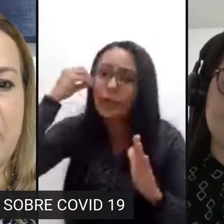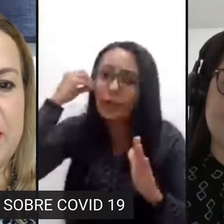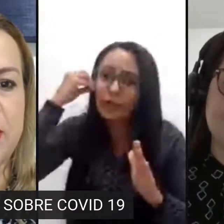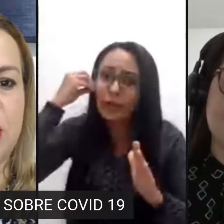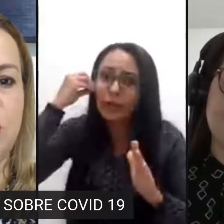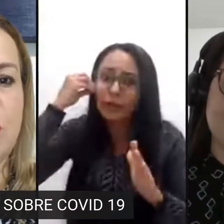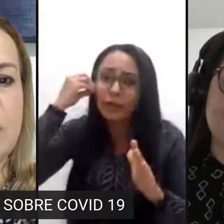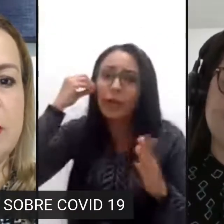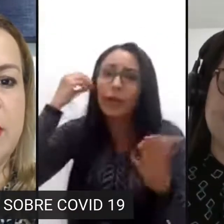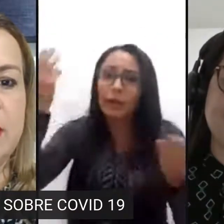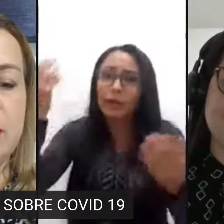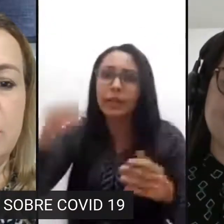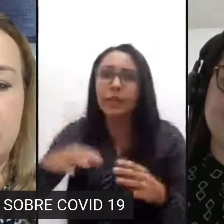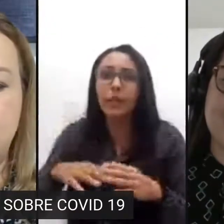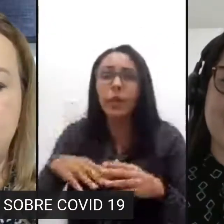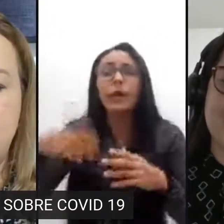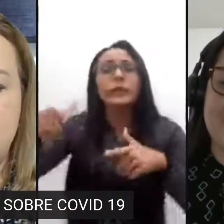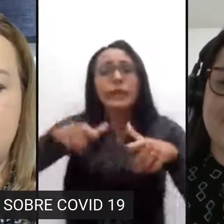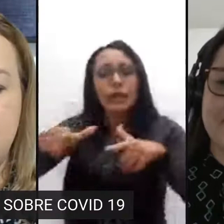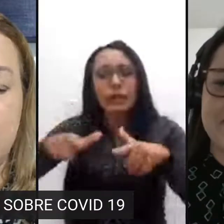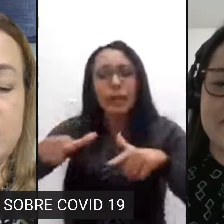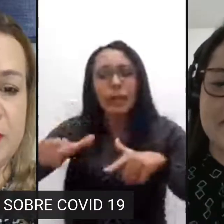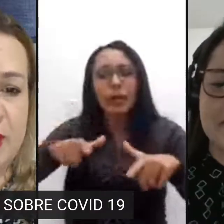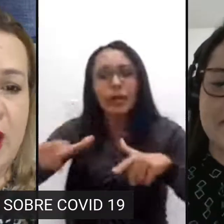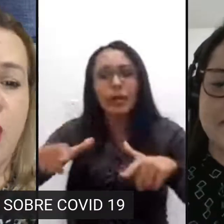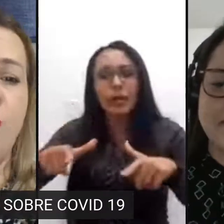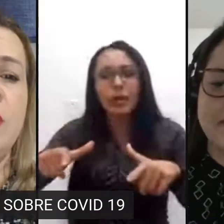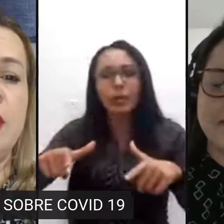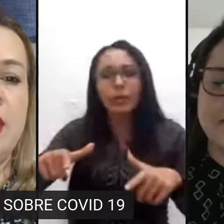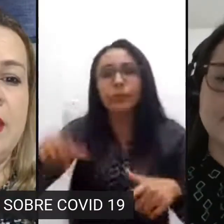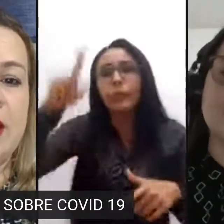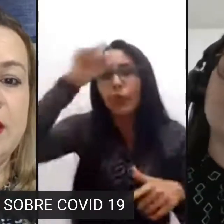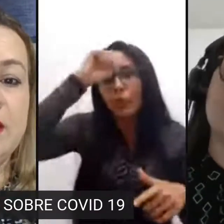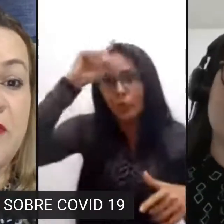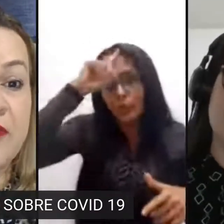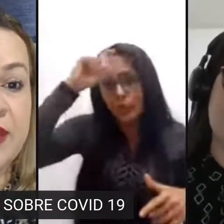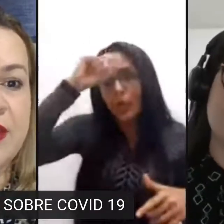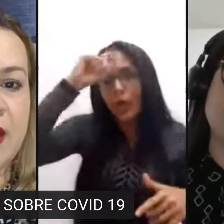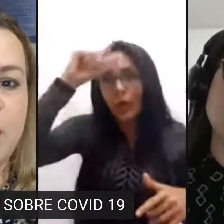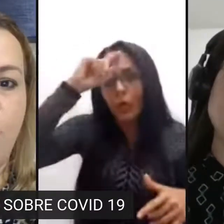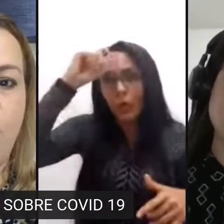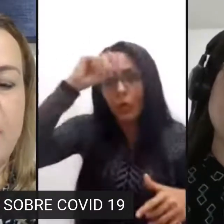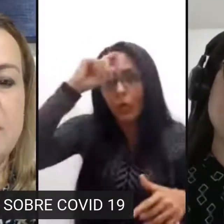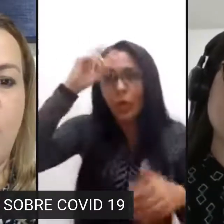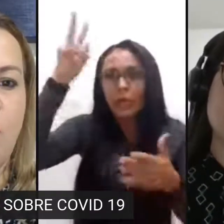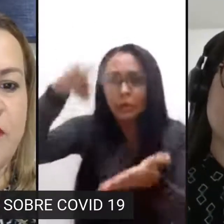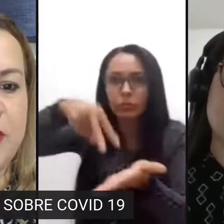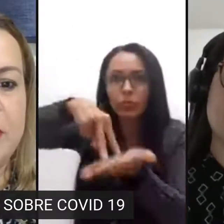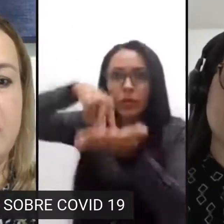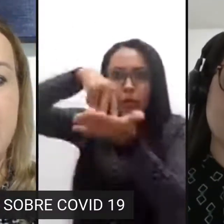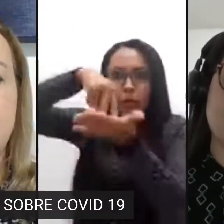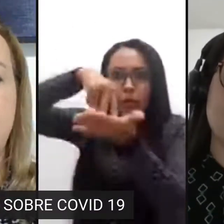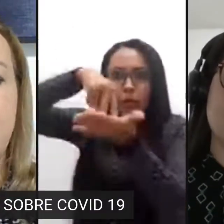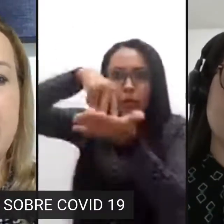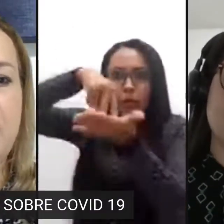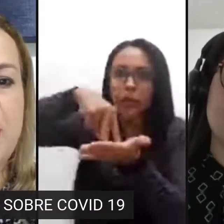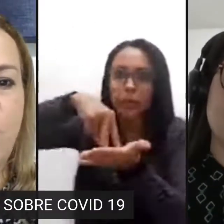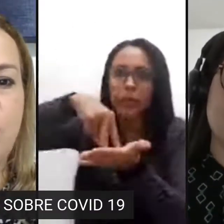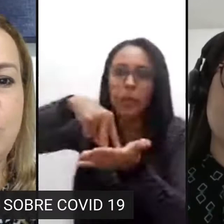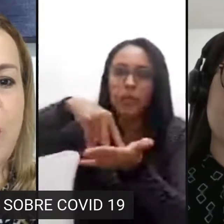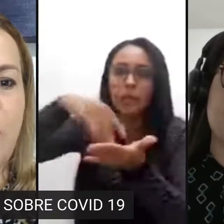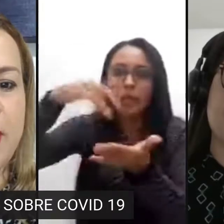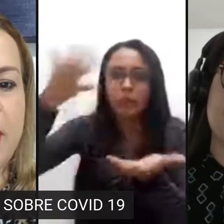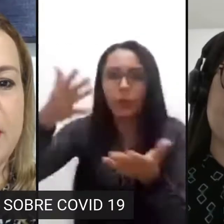também está trabalhando, né, no hospital, na linha de frente aí de combate à Covid. Então,